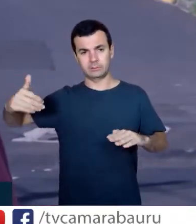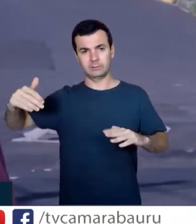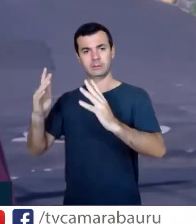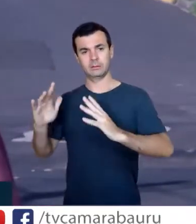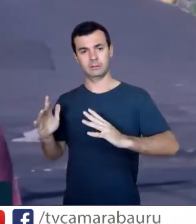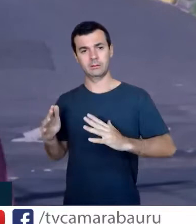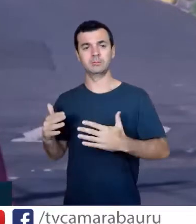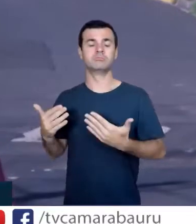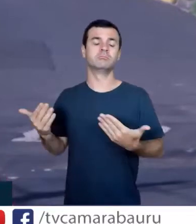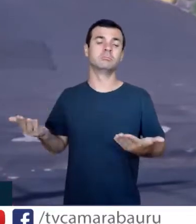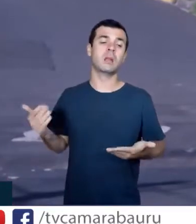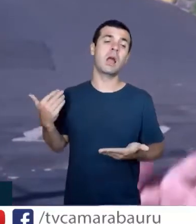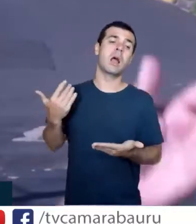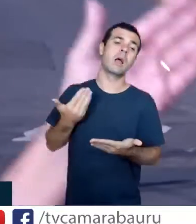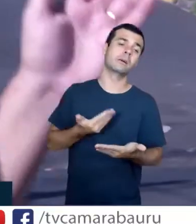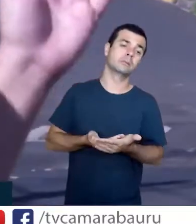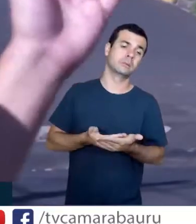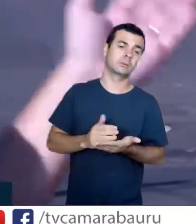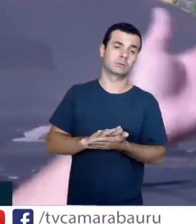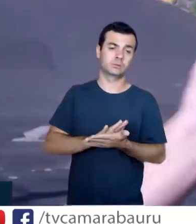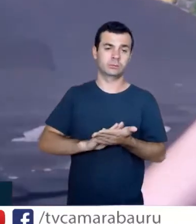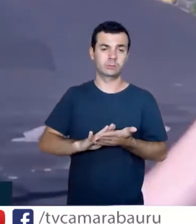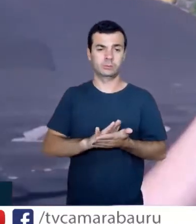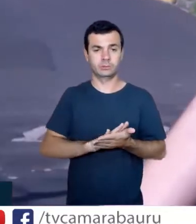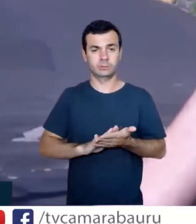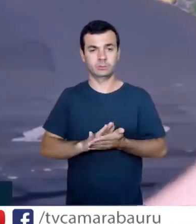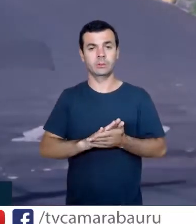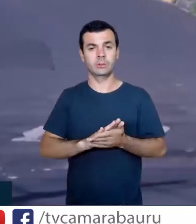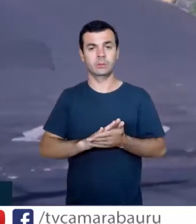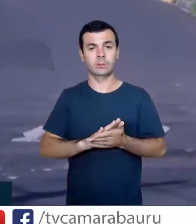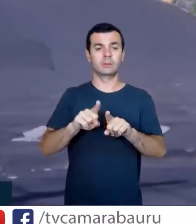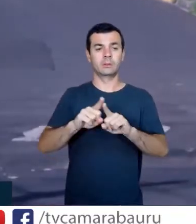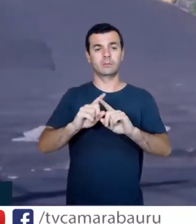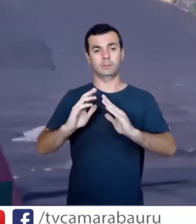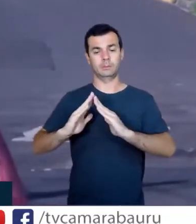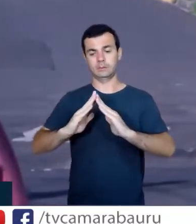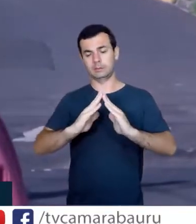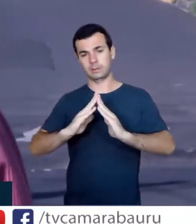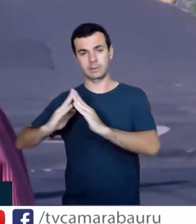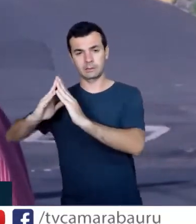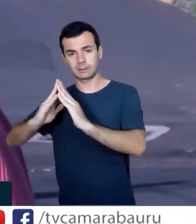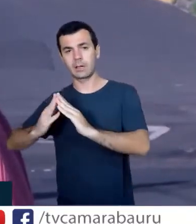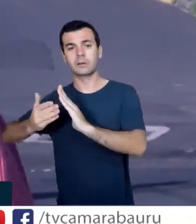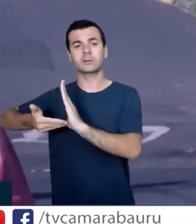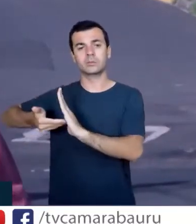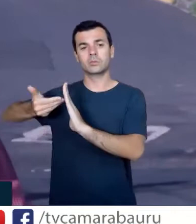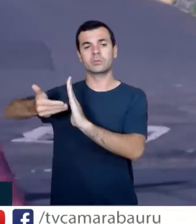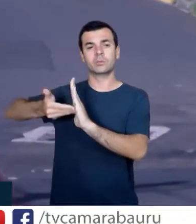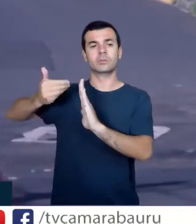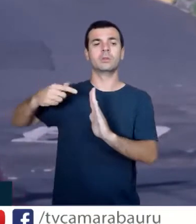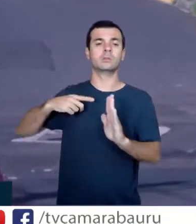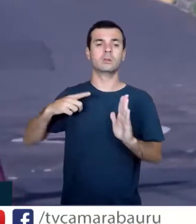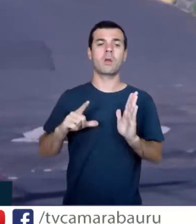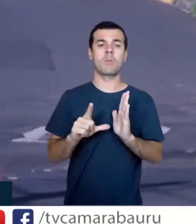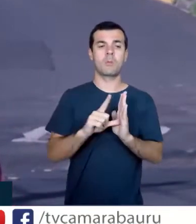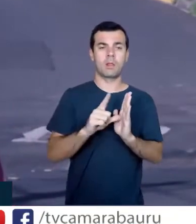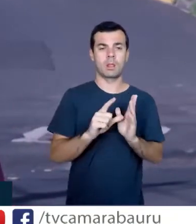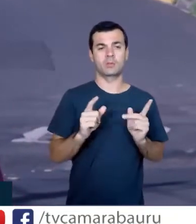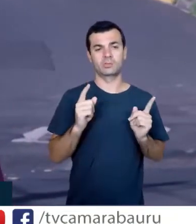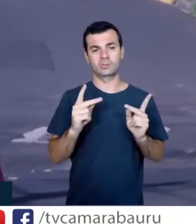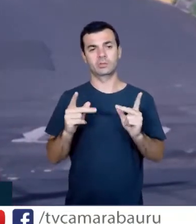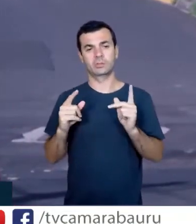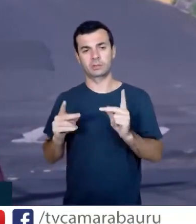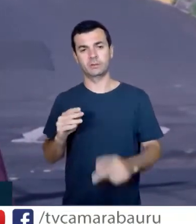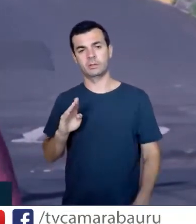foi resolvido, né? Foi desapropriada essa casa ao lado aqui, que tinha uma loja de bateria, né? Também não foi